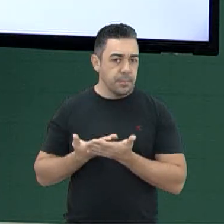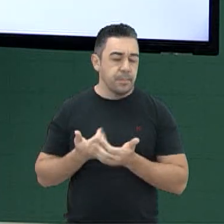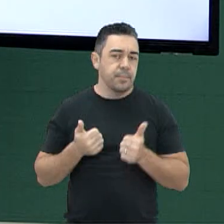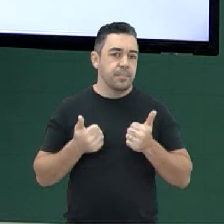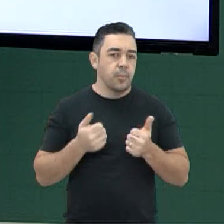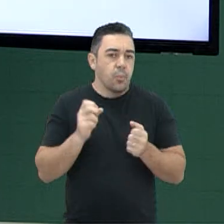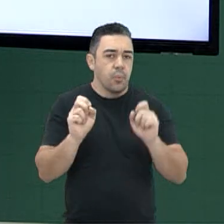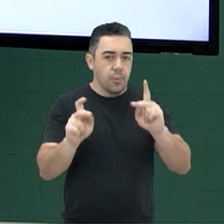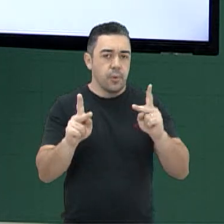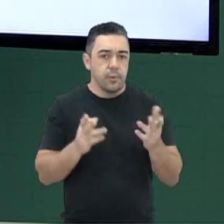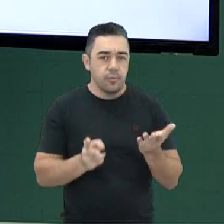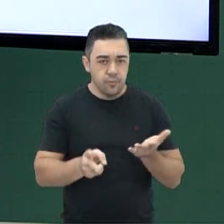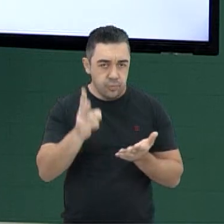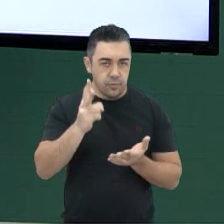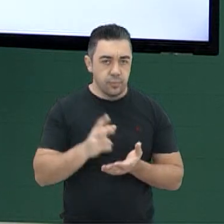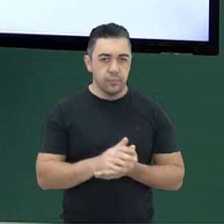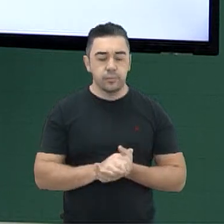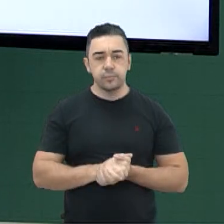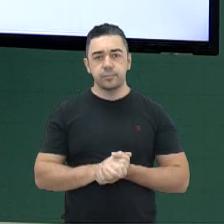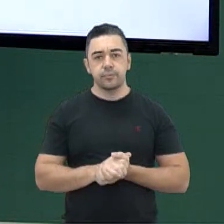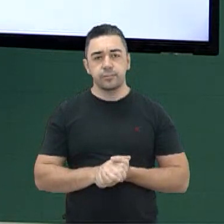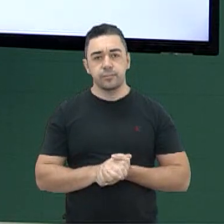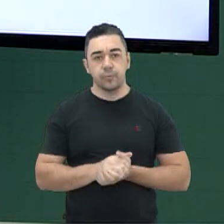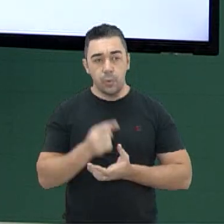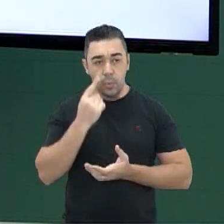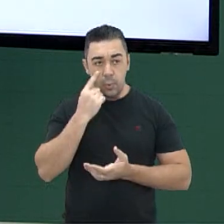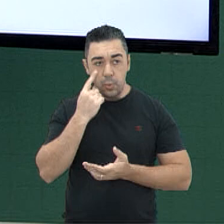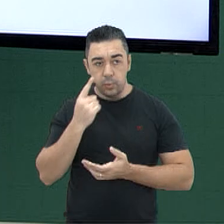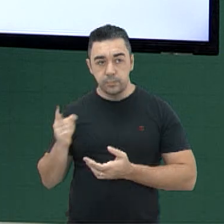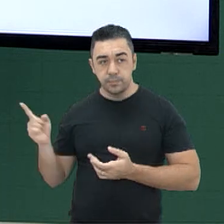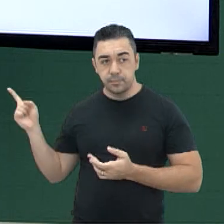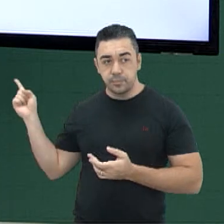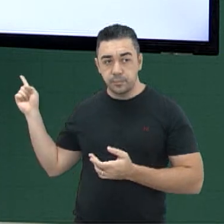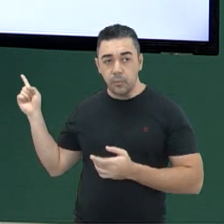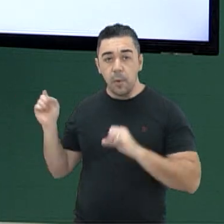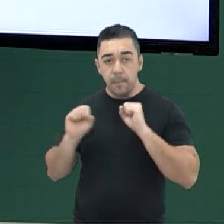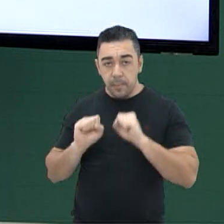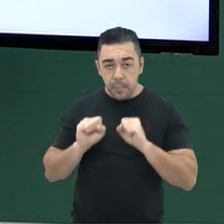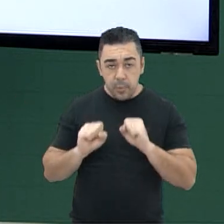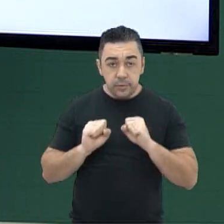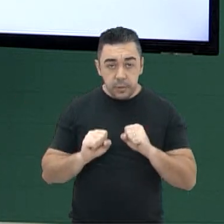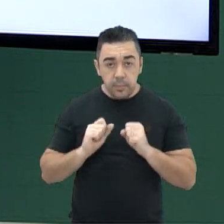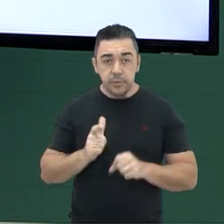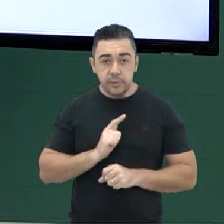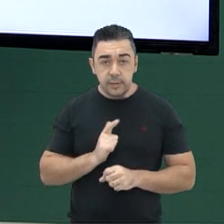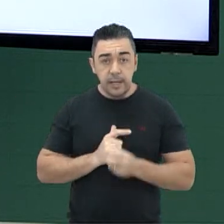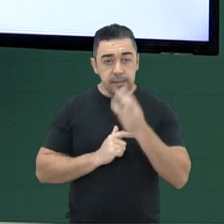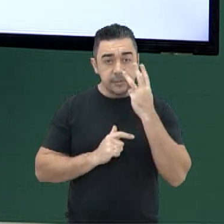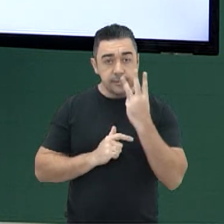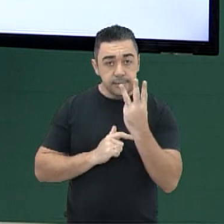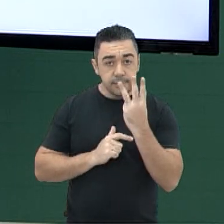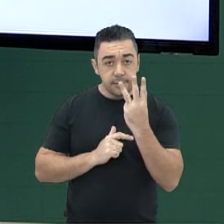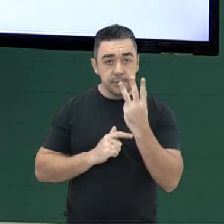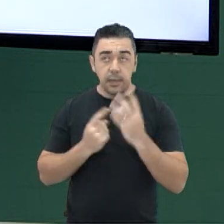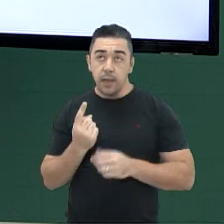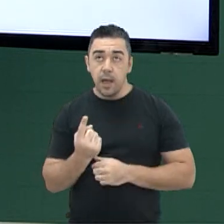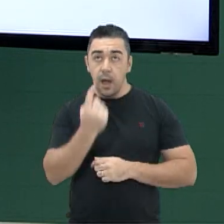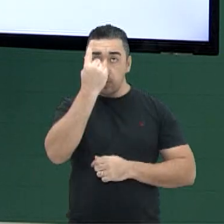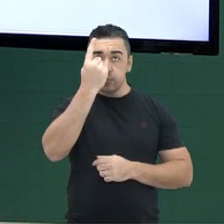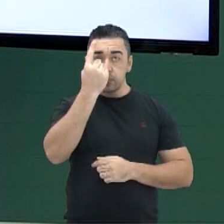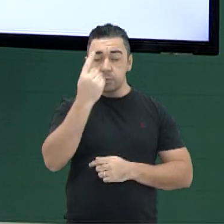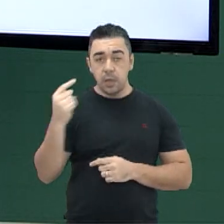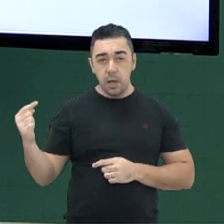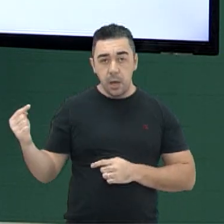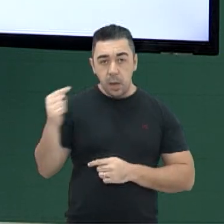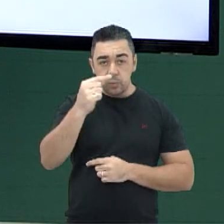Ok? Vamos continuar? Olha lá. Podemos ter até 3 alturas em um triângulo. Ao